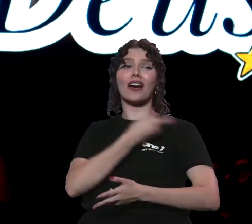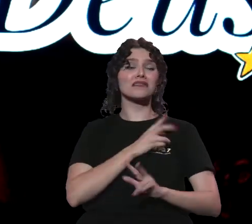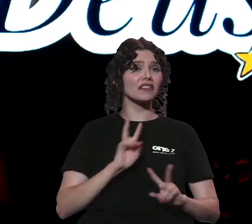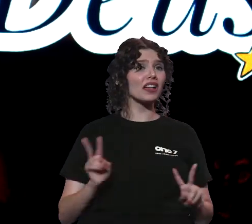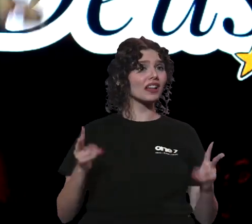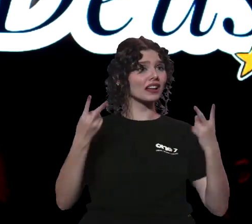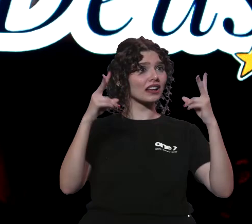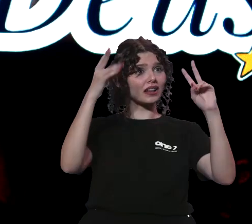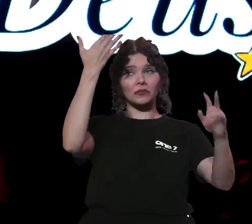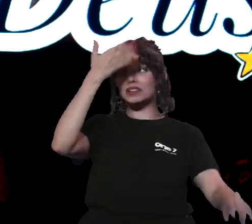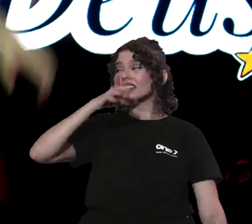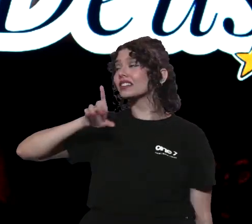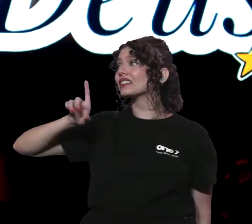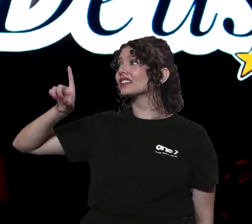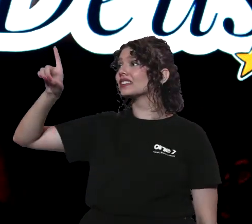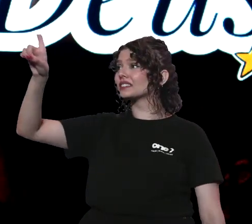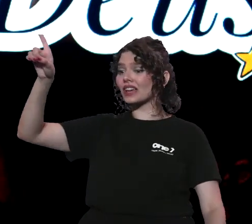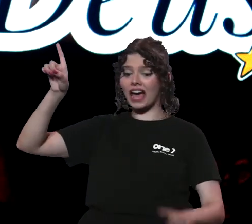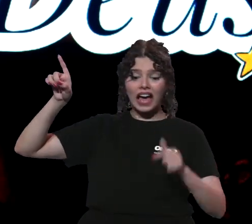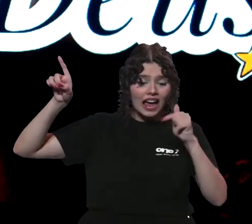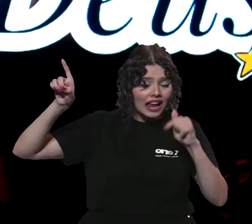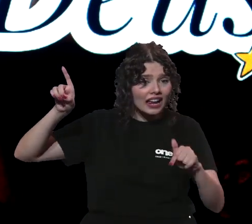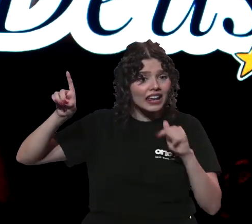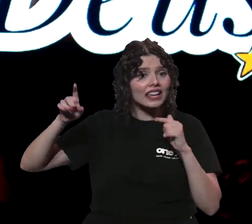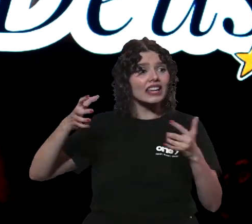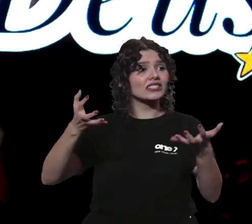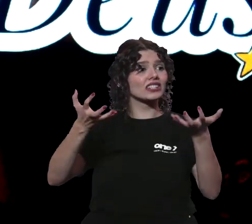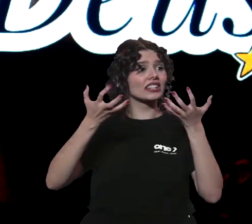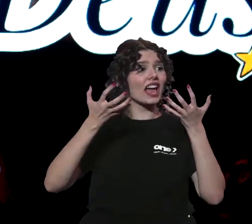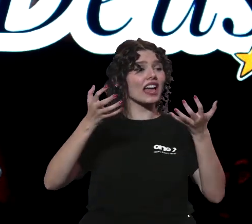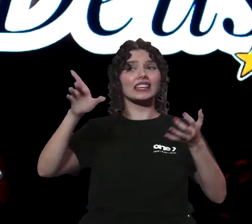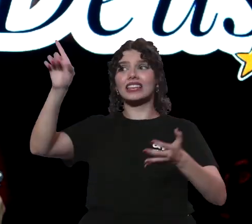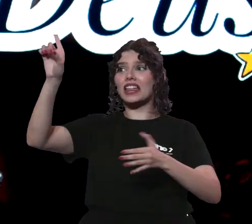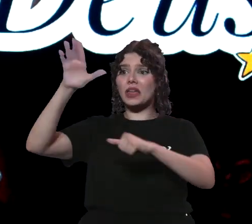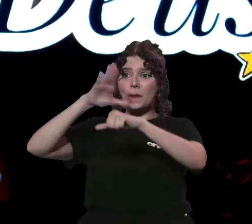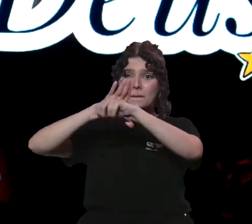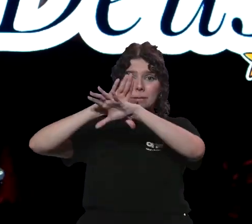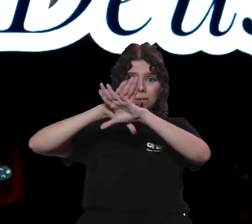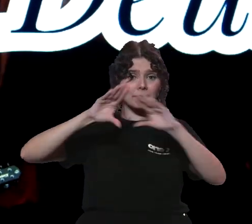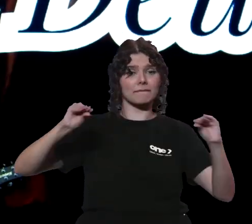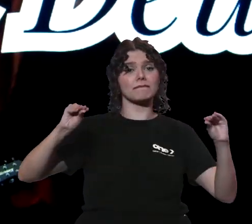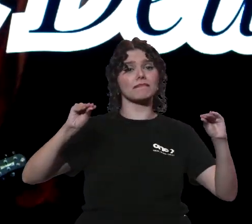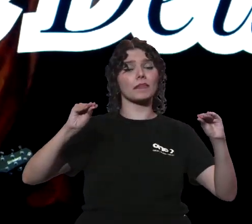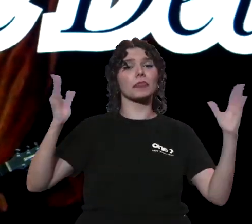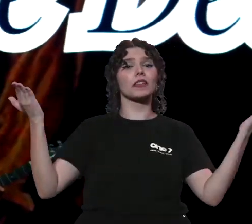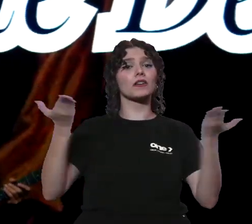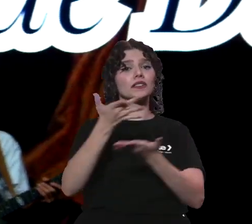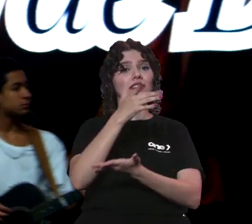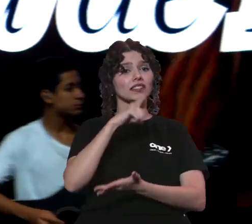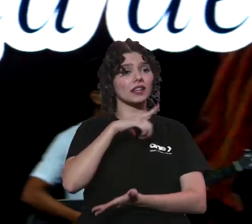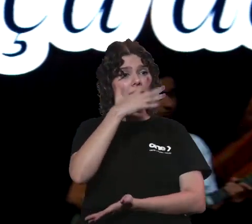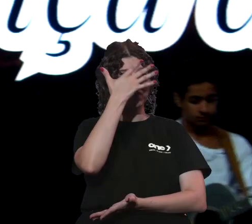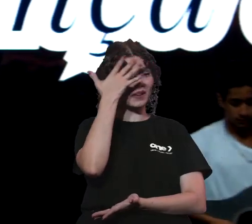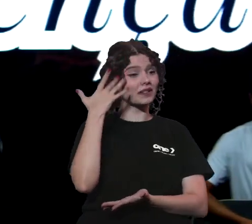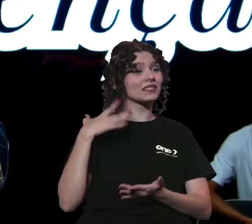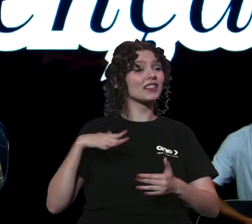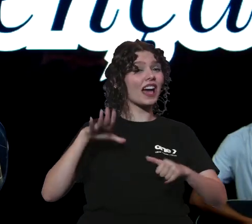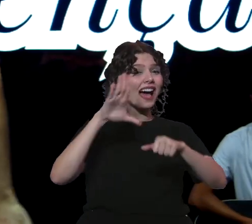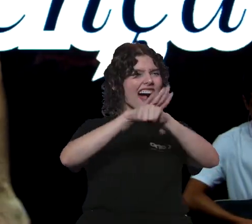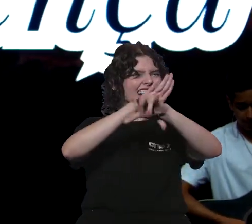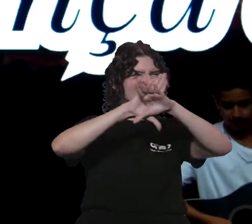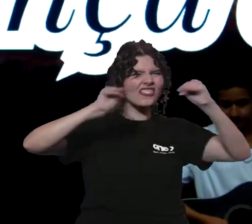no nosso meio, nós queremos que Ele trate as nossas feridas. Hoje tem gente que vai sair daqui